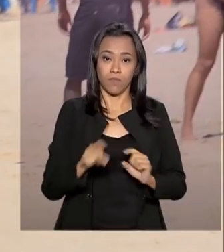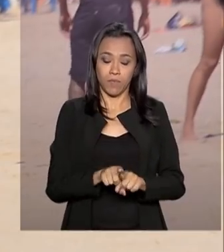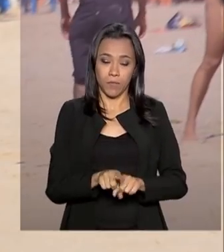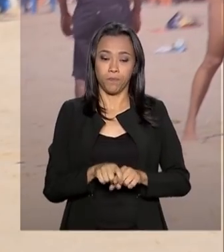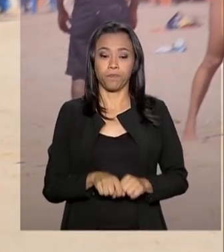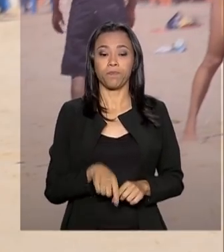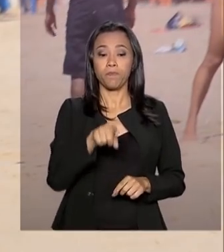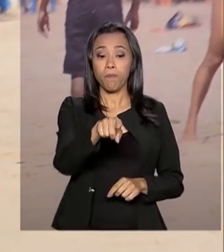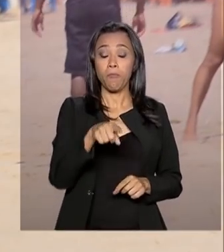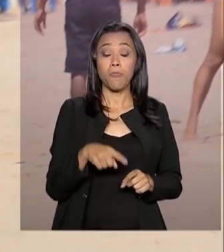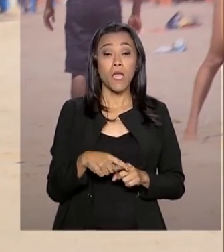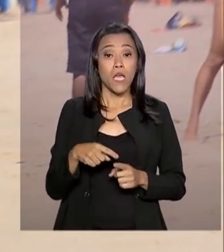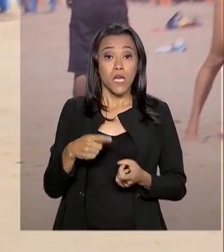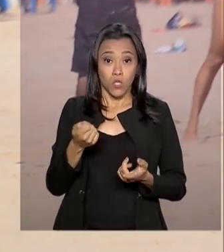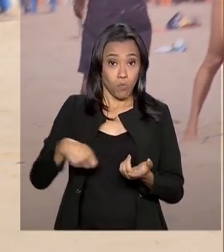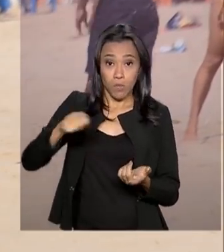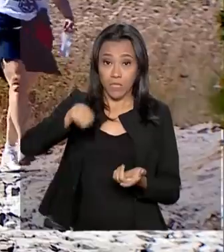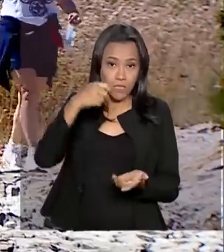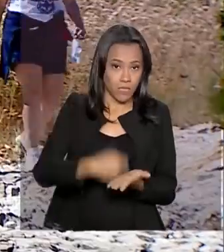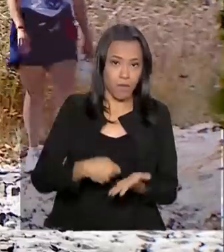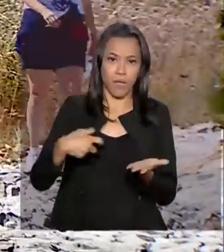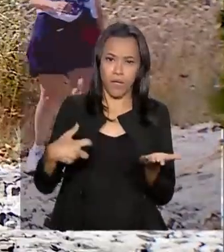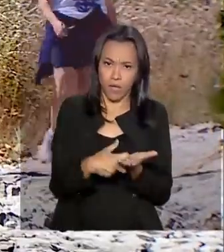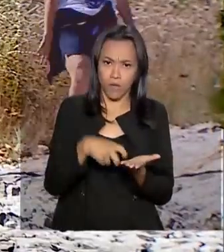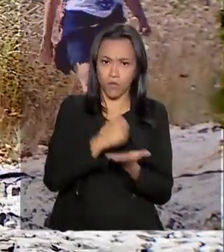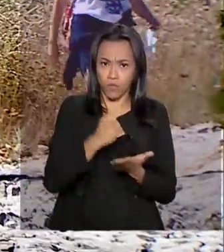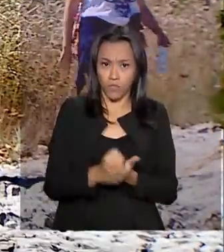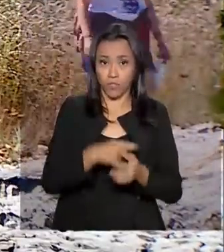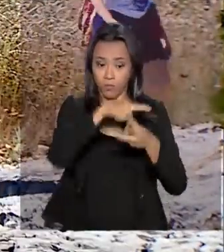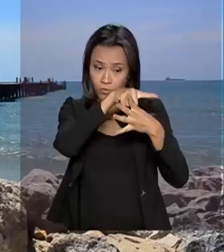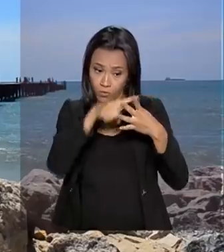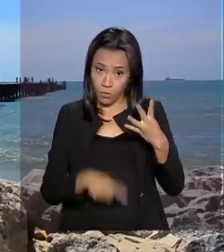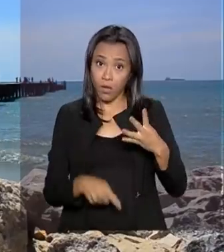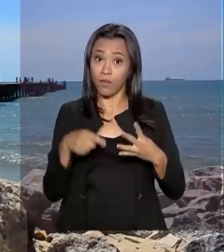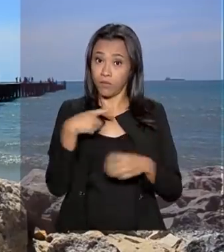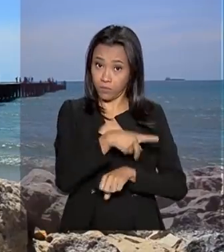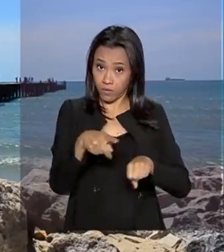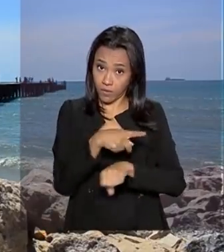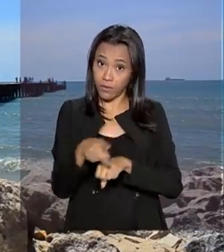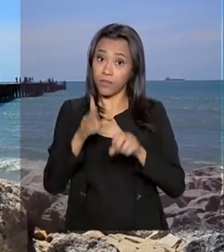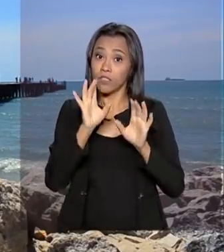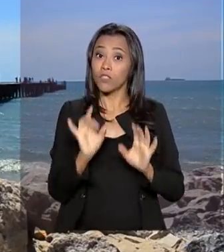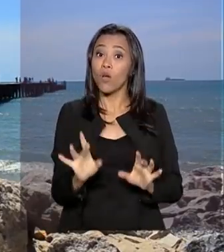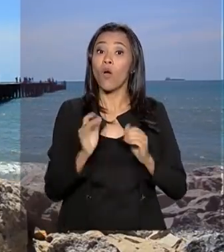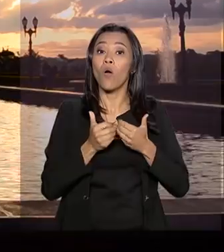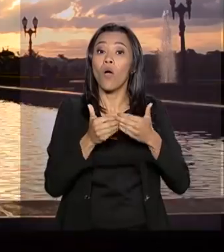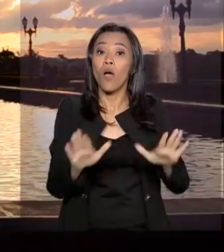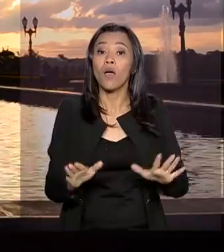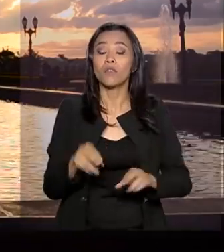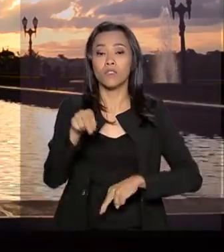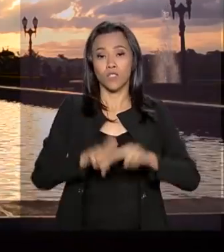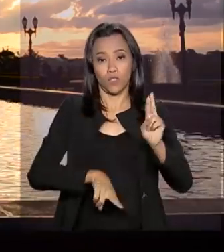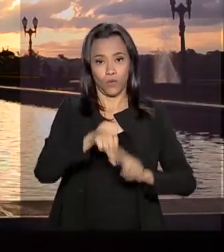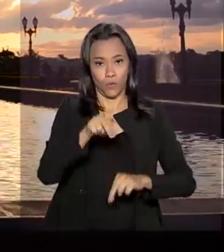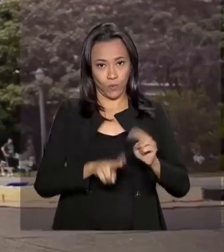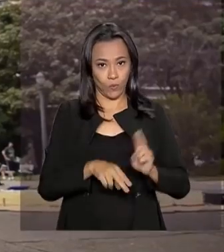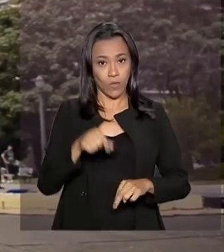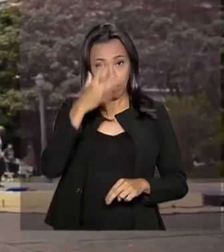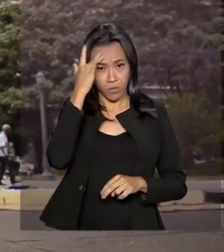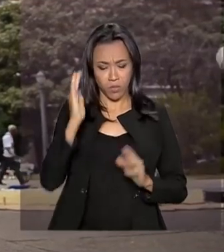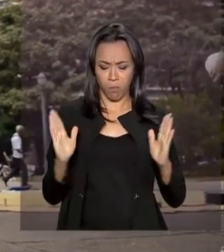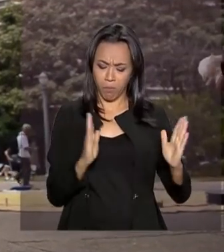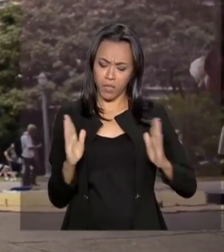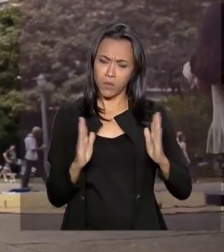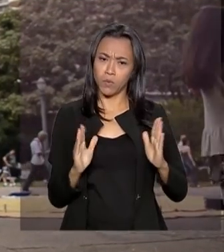A isenção dos vistos para Estados Unidos, Canadá, Austrália e Japão passa a valer a partir de junho. O turista terá prazo